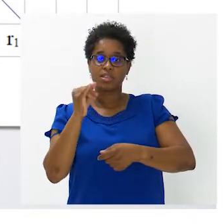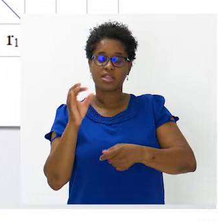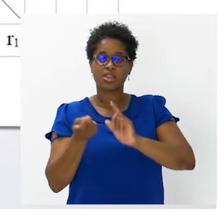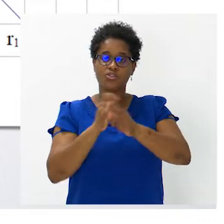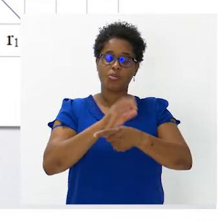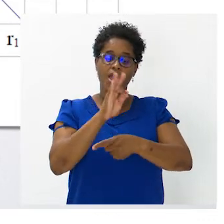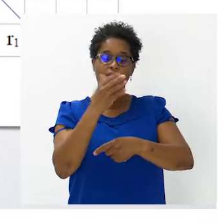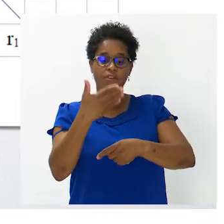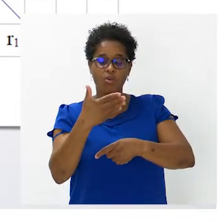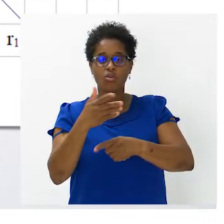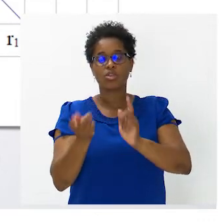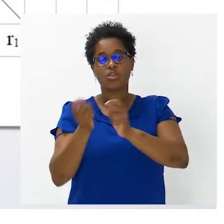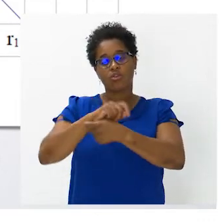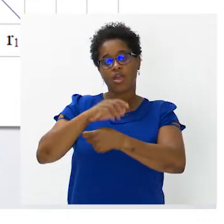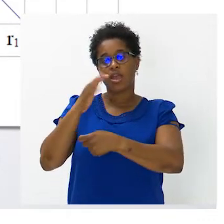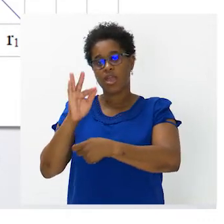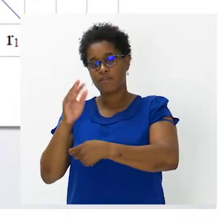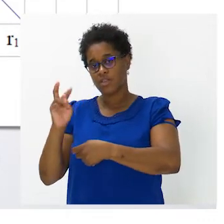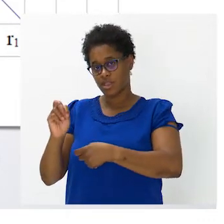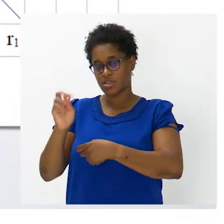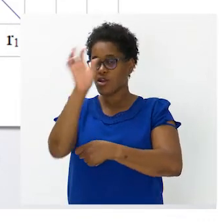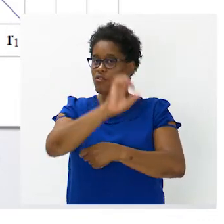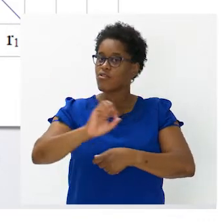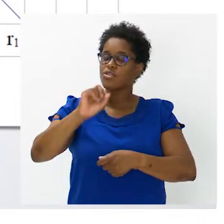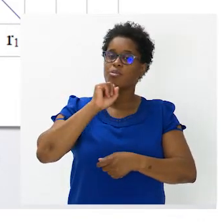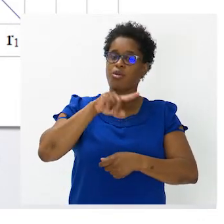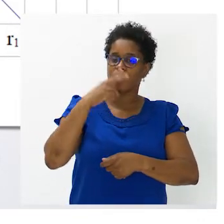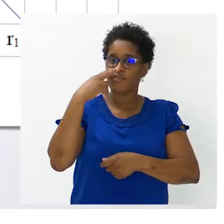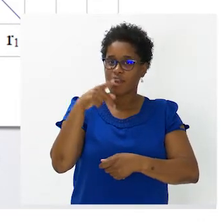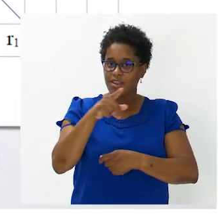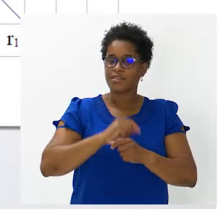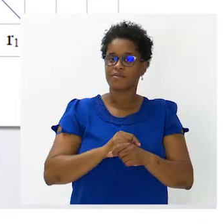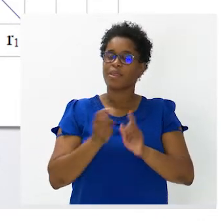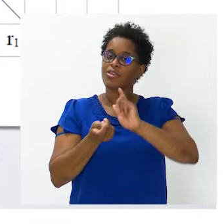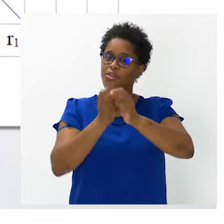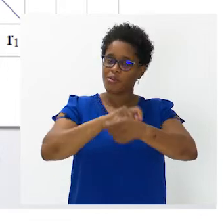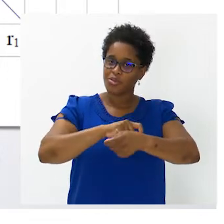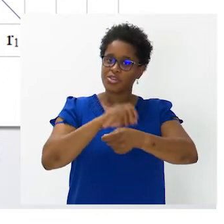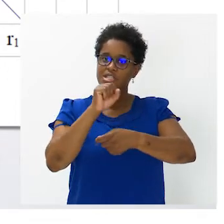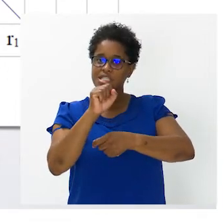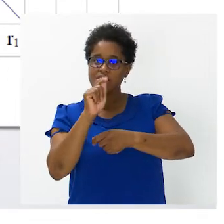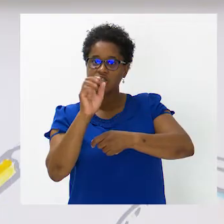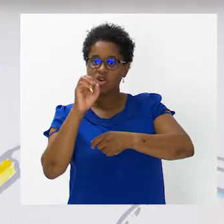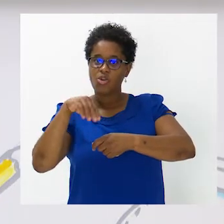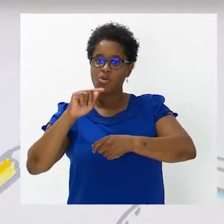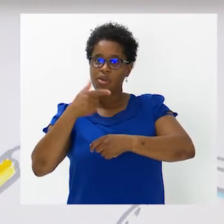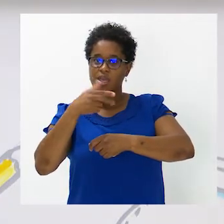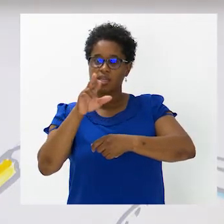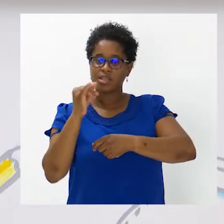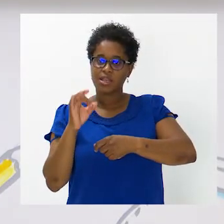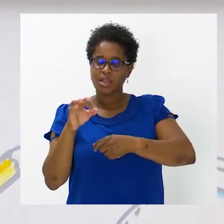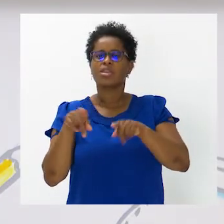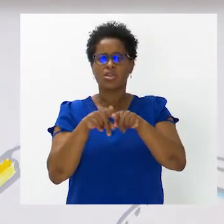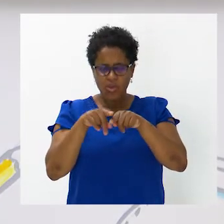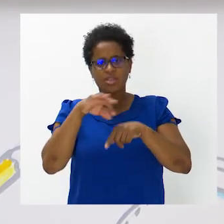transforma F1 em F3. Como vocês podem ver, a transformação geométrica é a mesma coisa que dizer